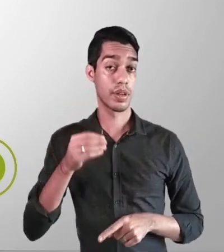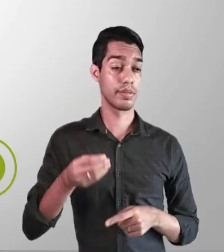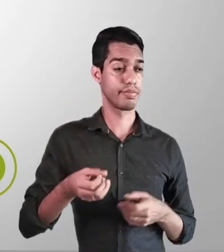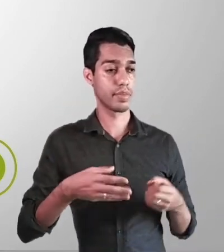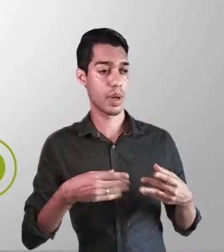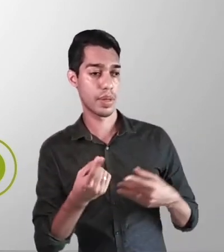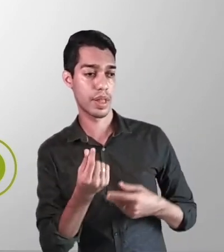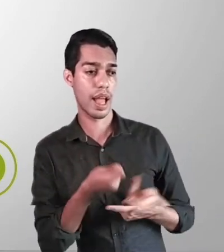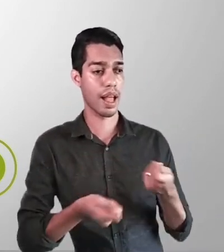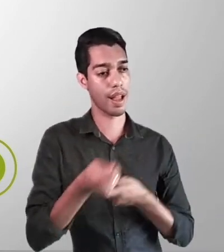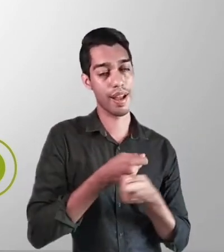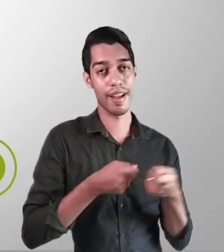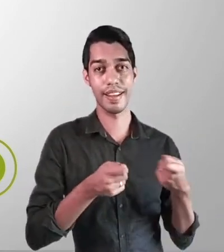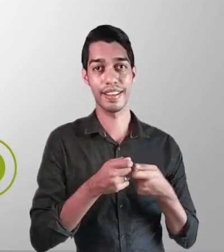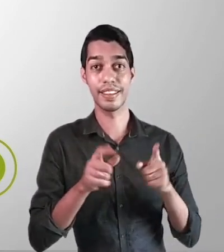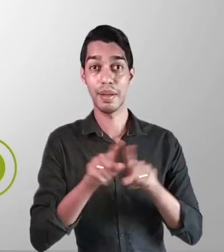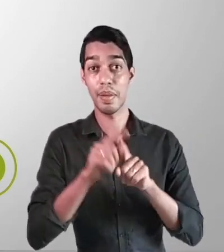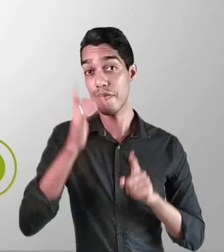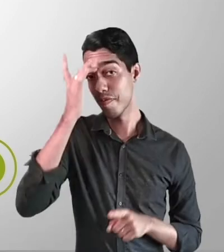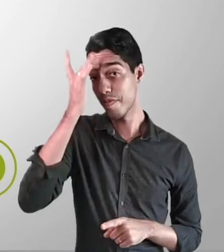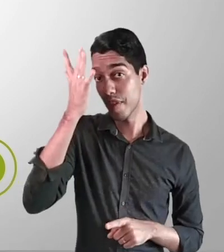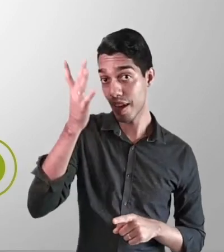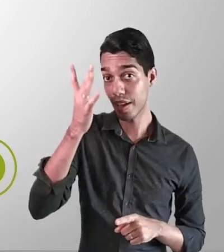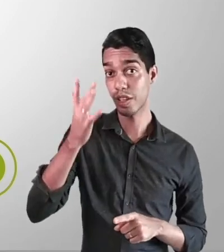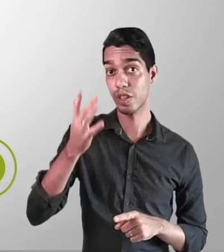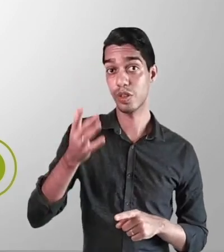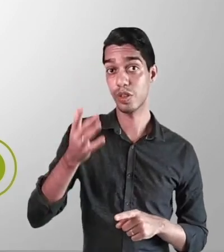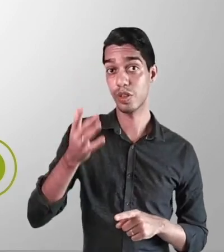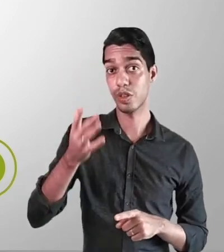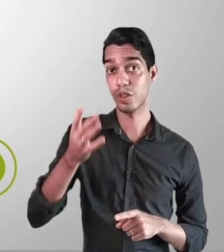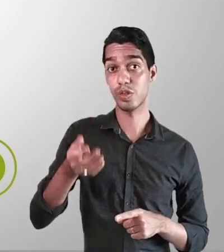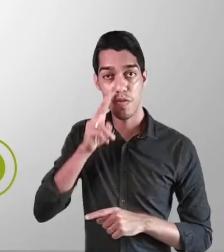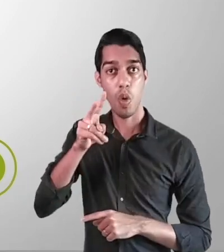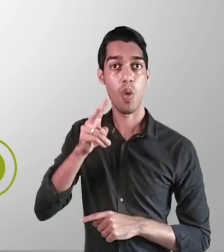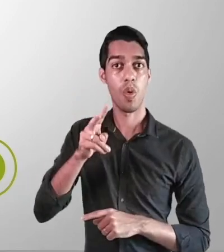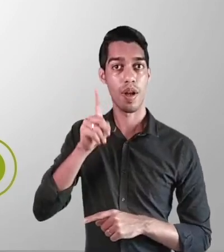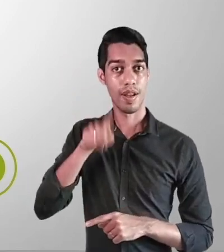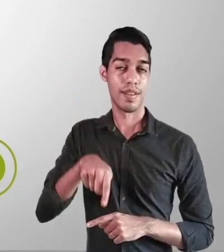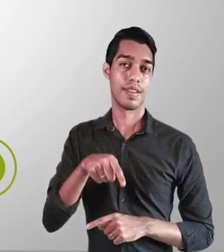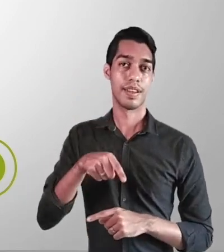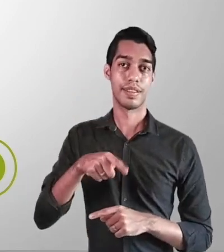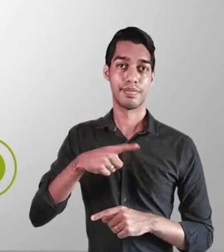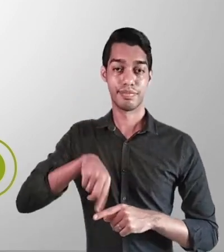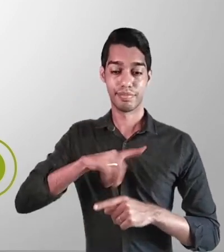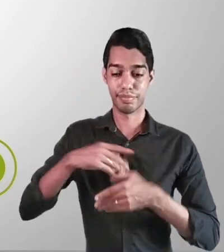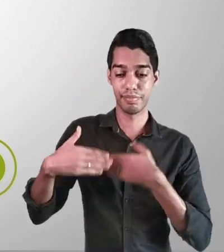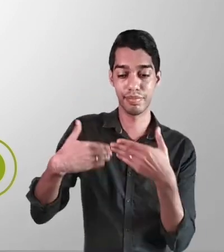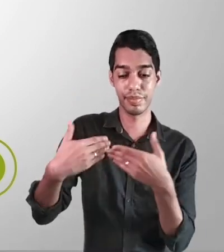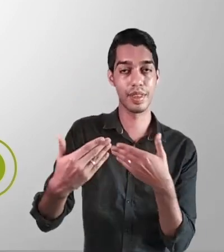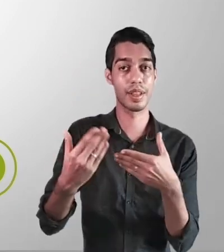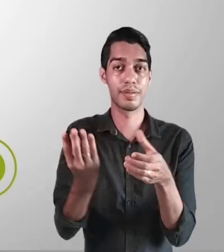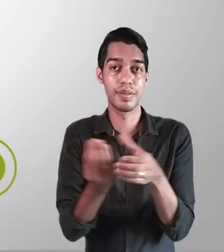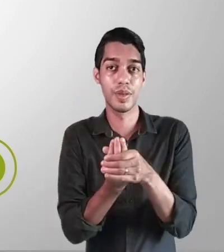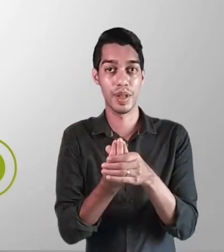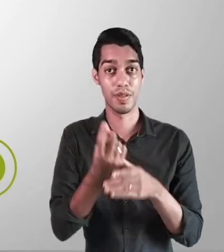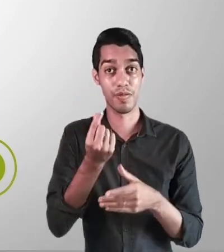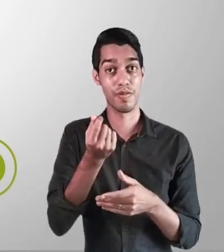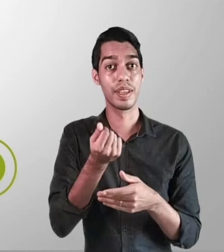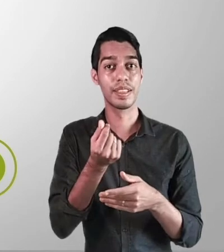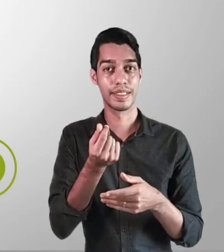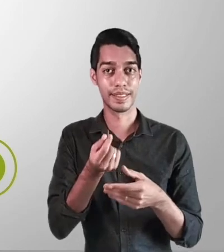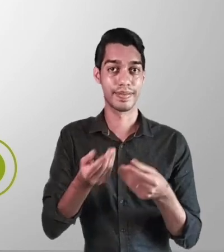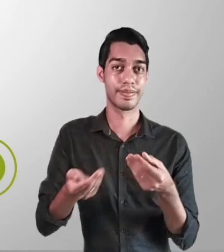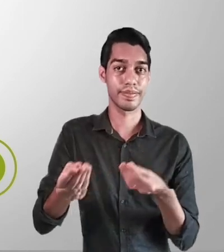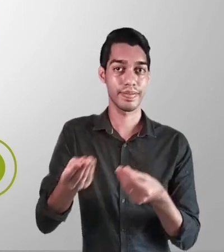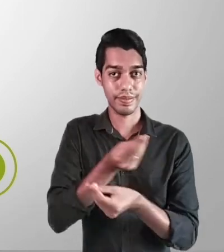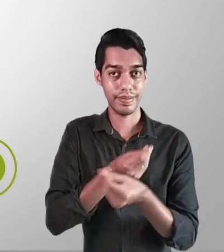que facilita muito fortemente o processo de inclusão financeira. Mas é lógico que tudo